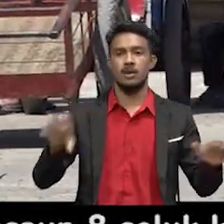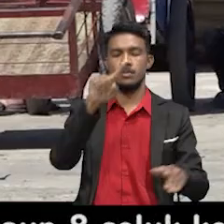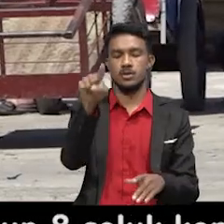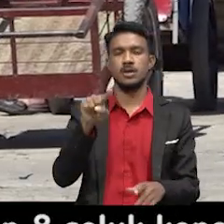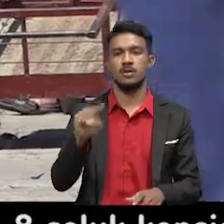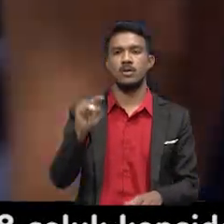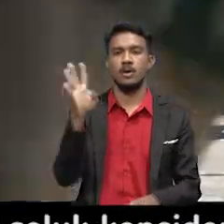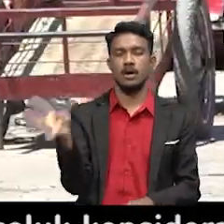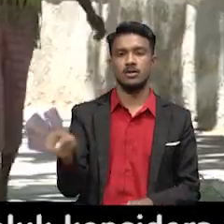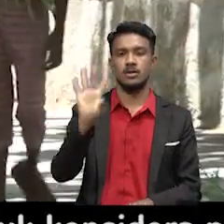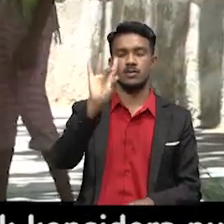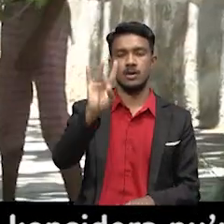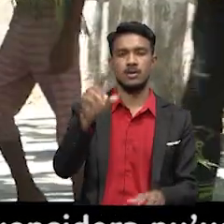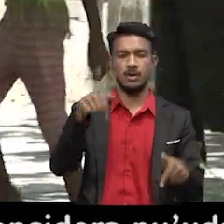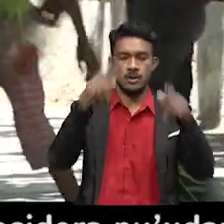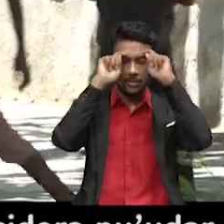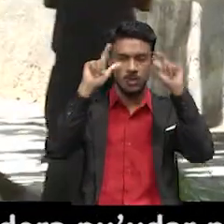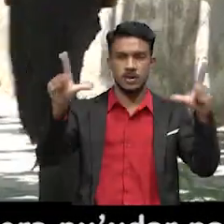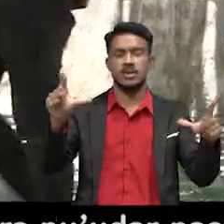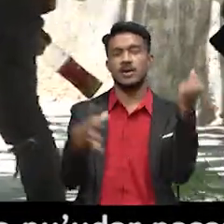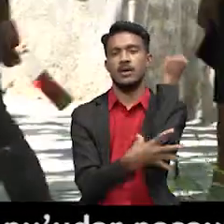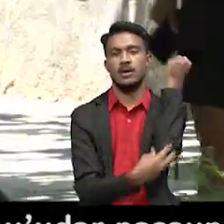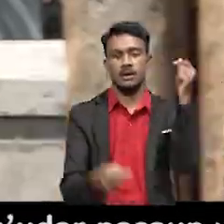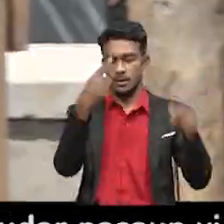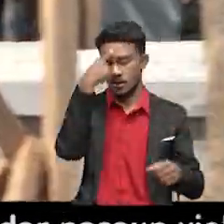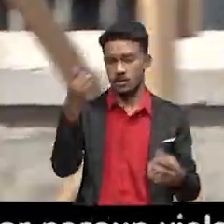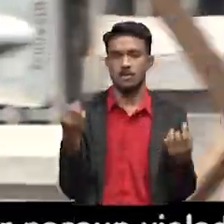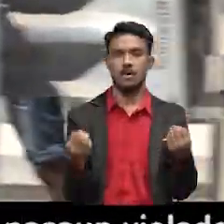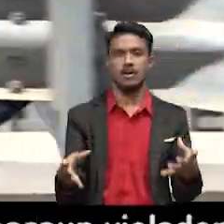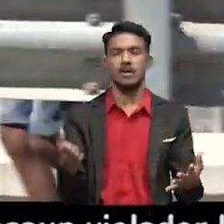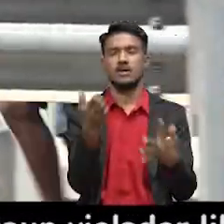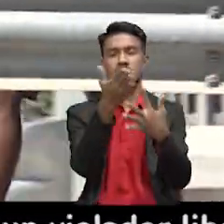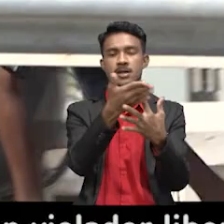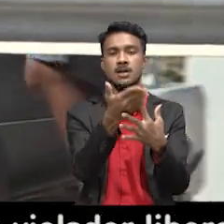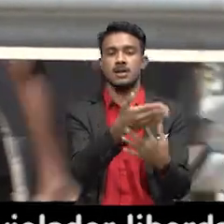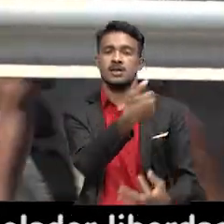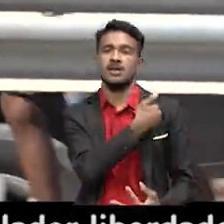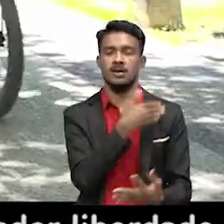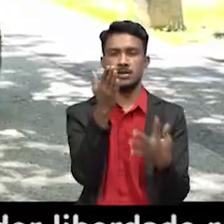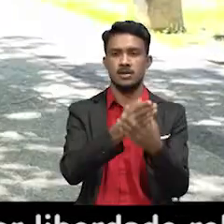Timor-Leste semoris iha lina pobreza tamba barak sidau ka asesa edukasaun saudi